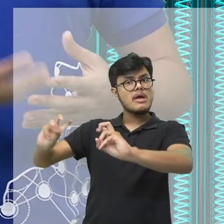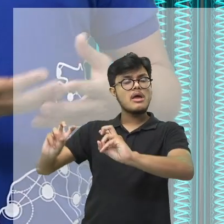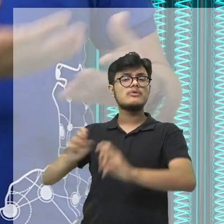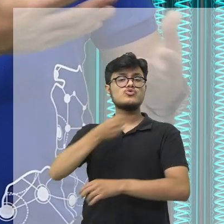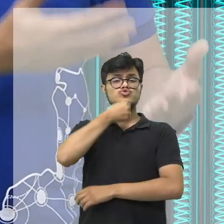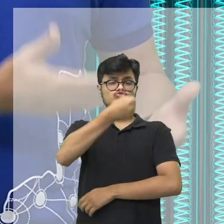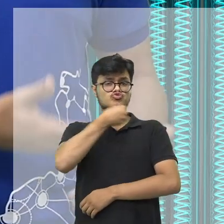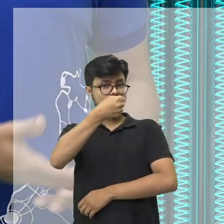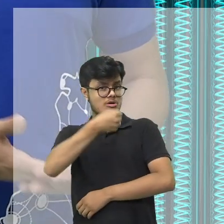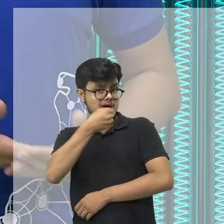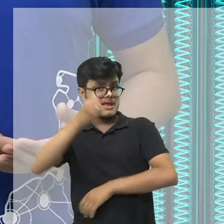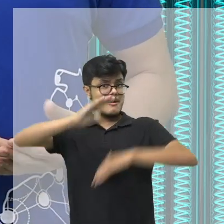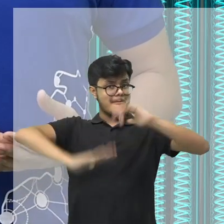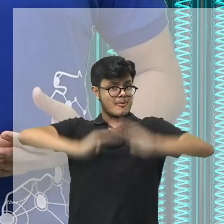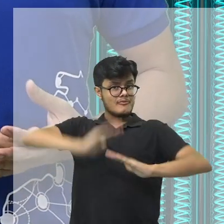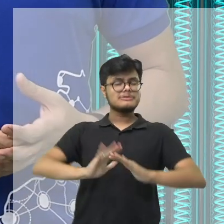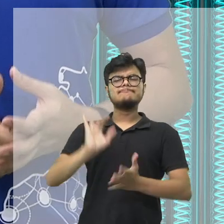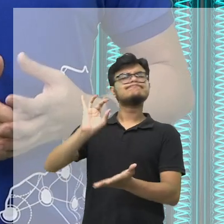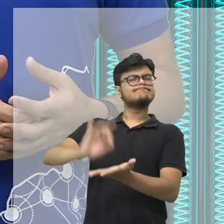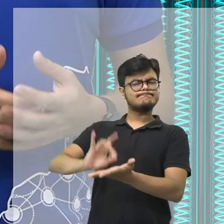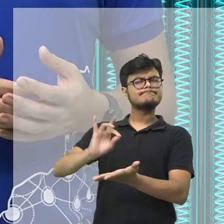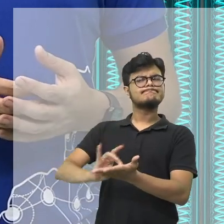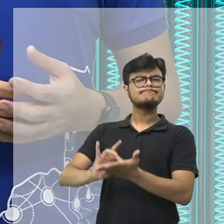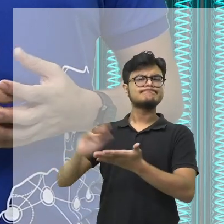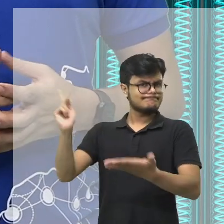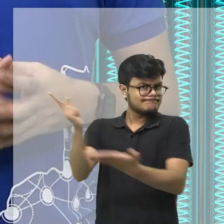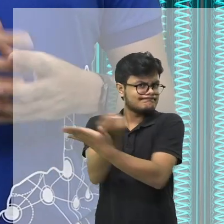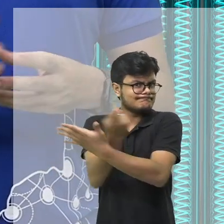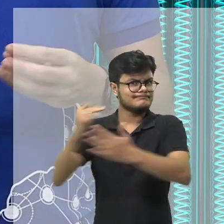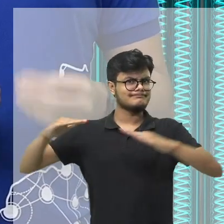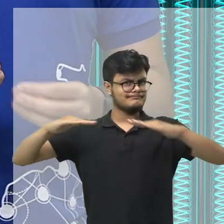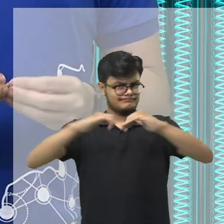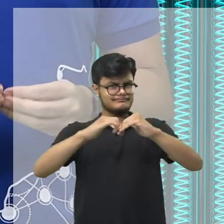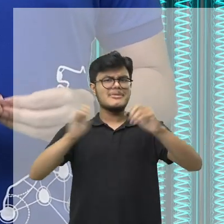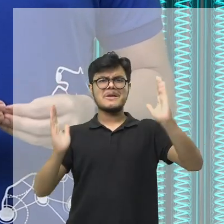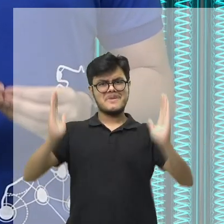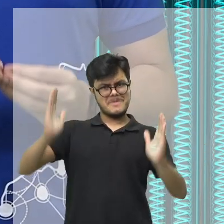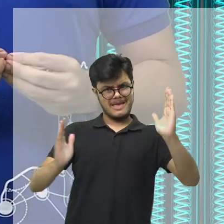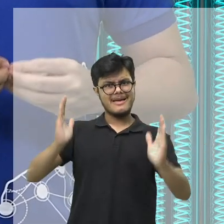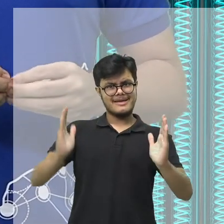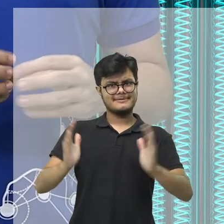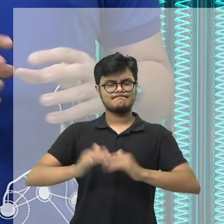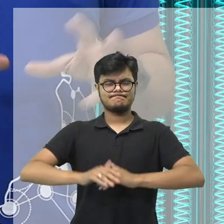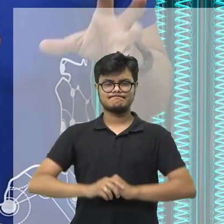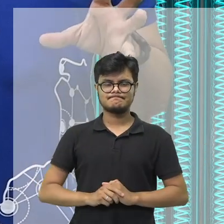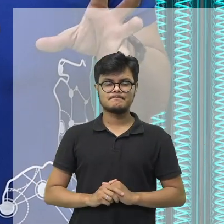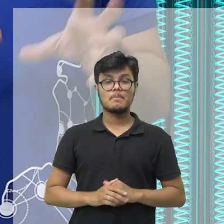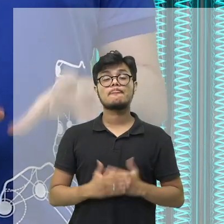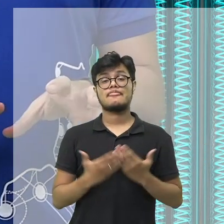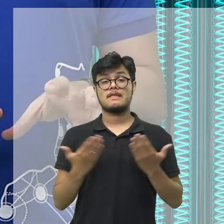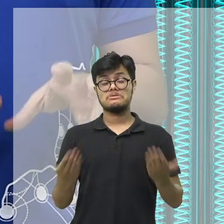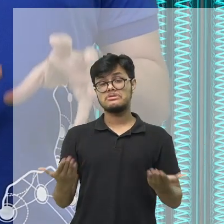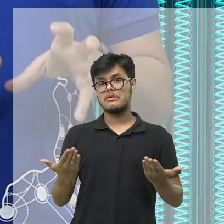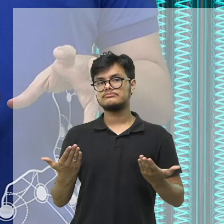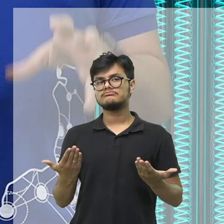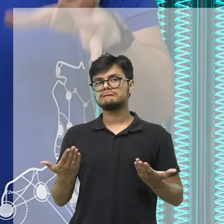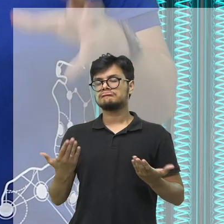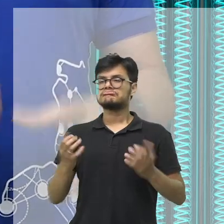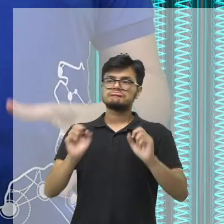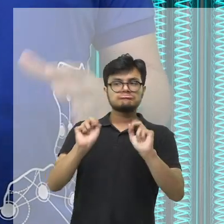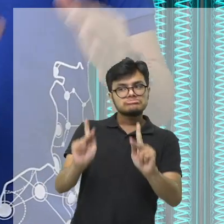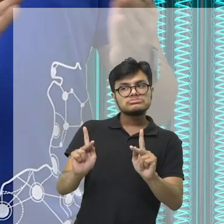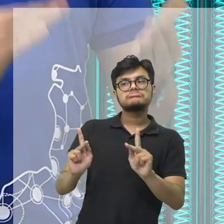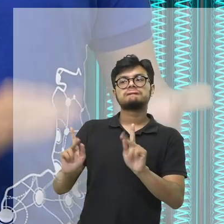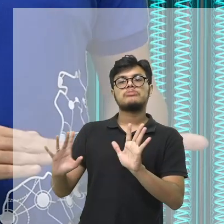que realmente aconteceu um acidente, né, nesse caso, e aí ele registrou, né? Então